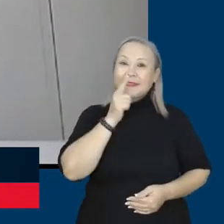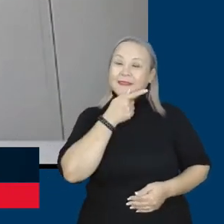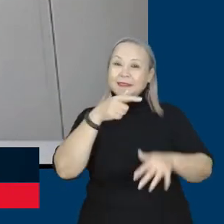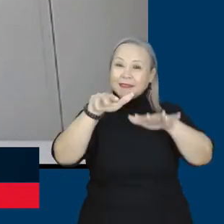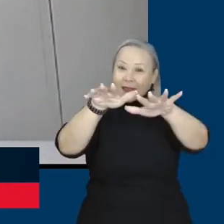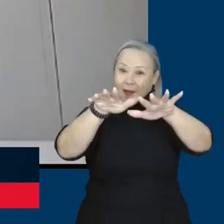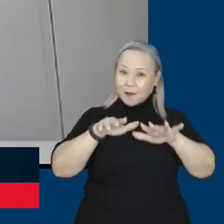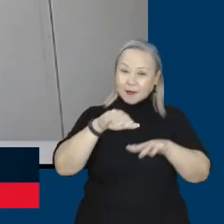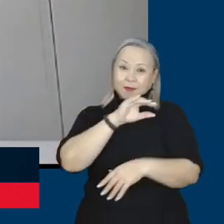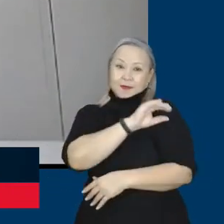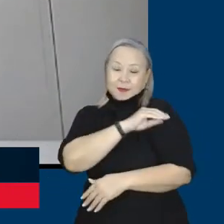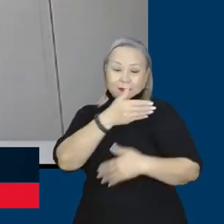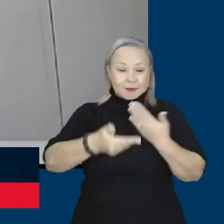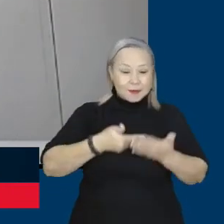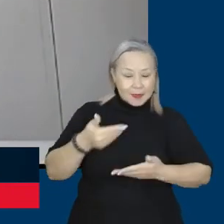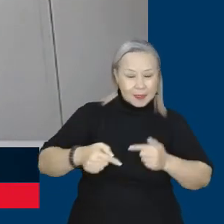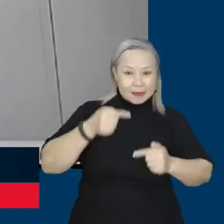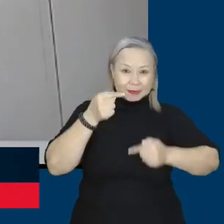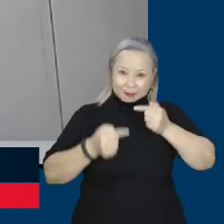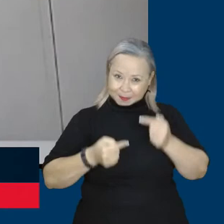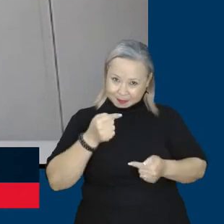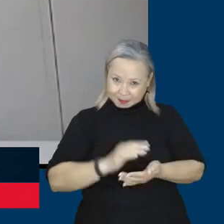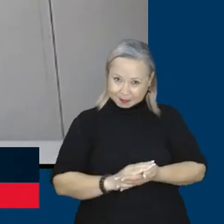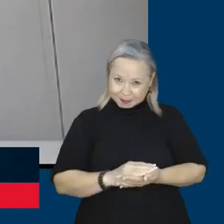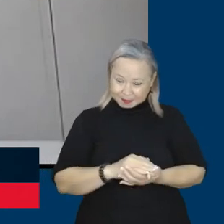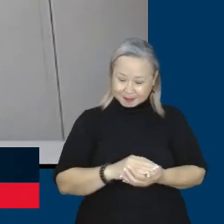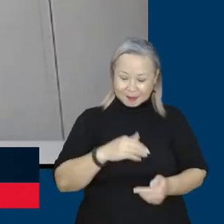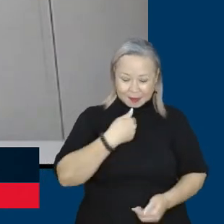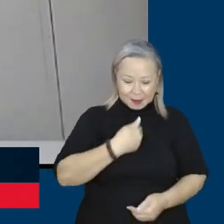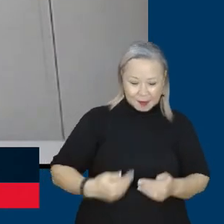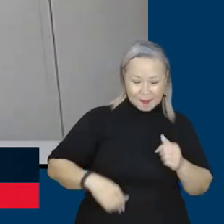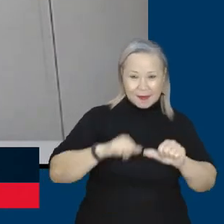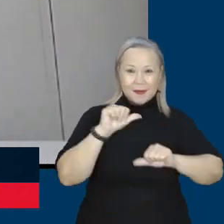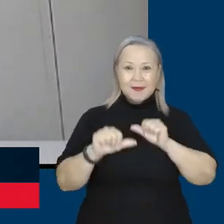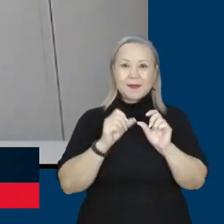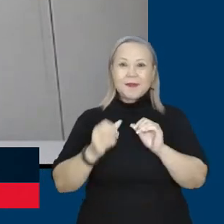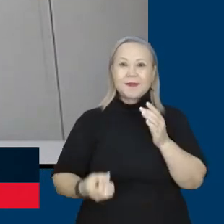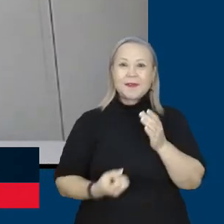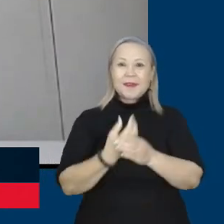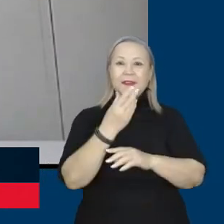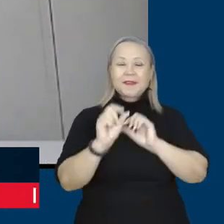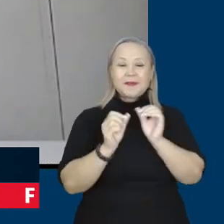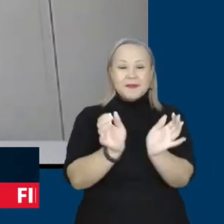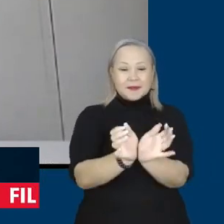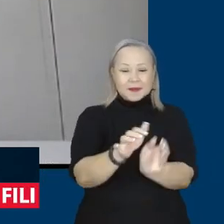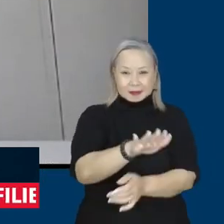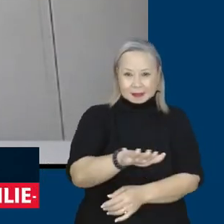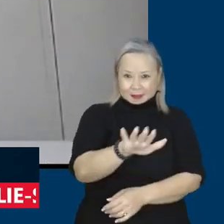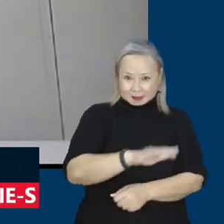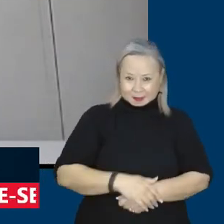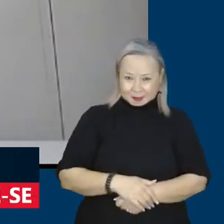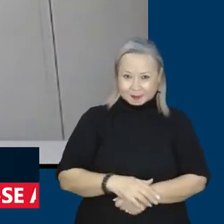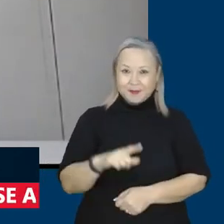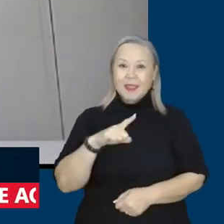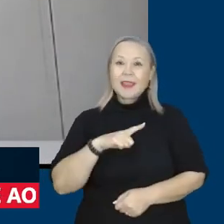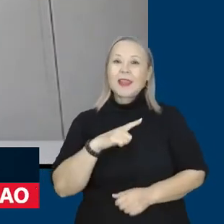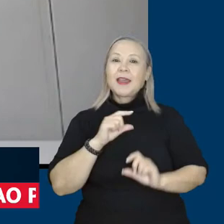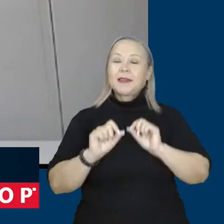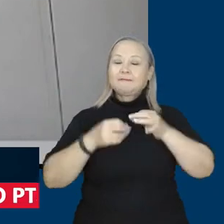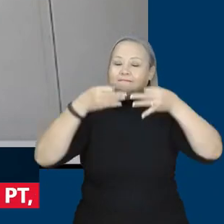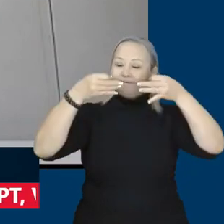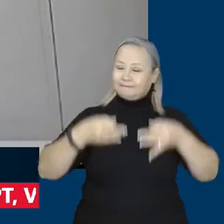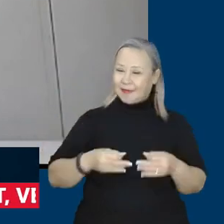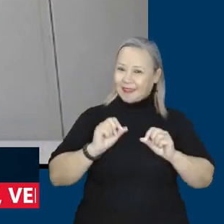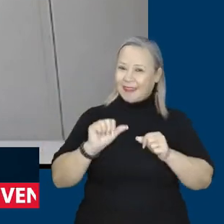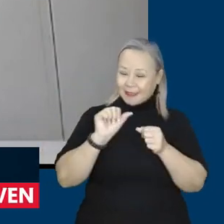de coordenadora de articulação política do governo de transição ter instituído esse grupo e nós temos a certeza